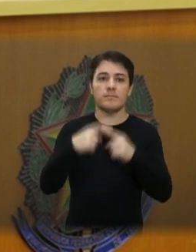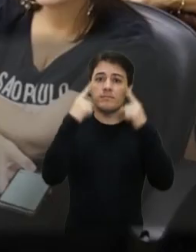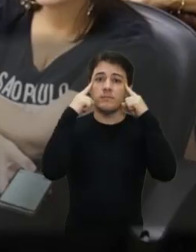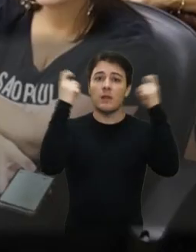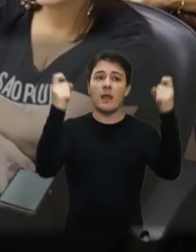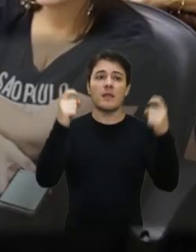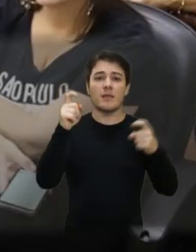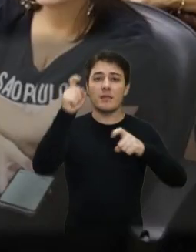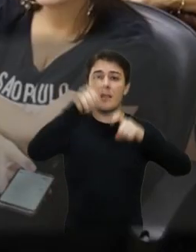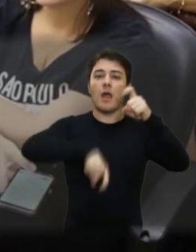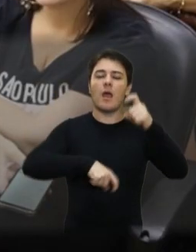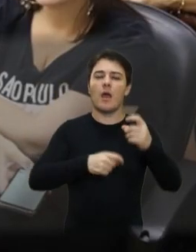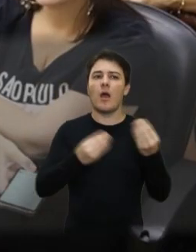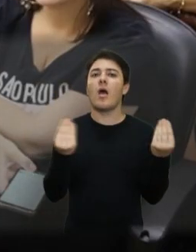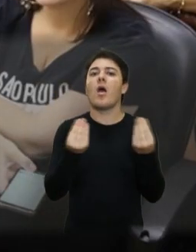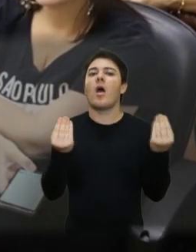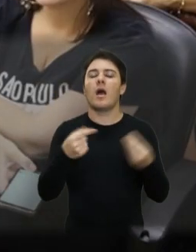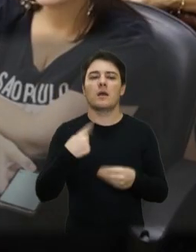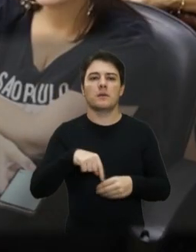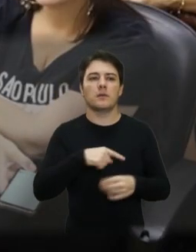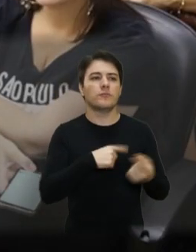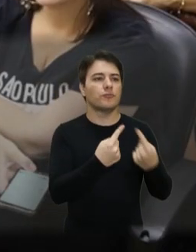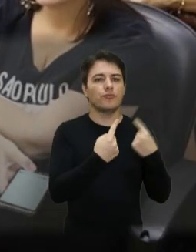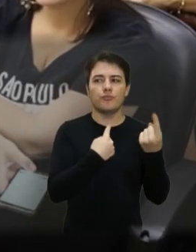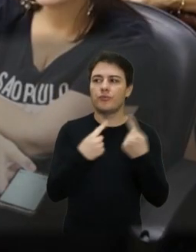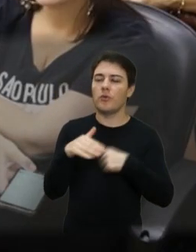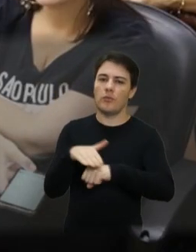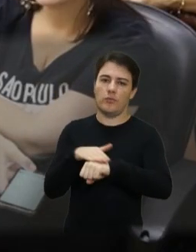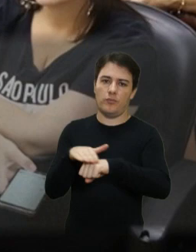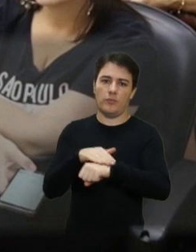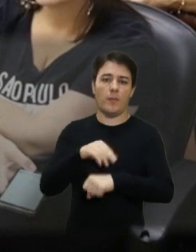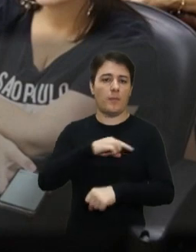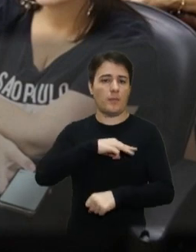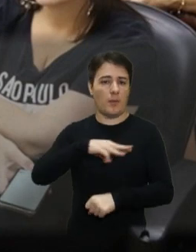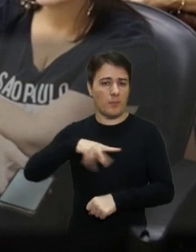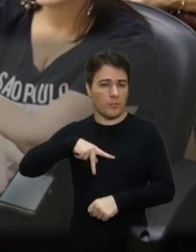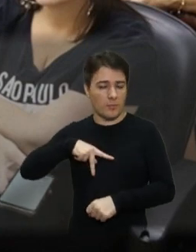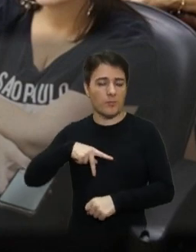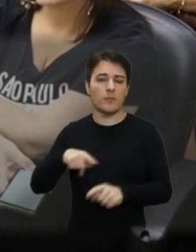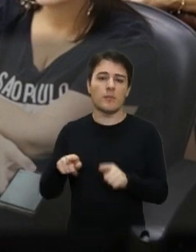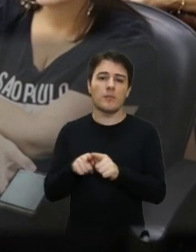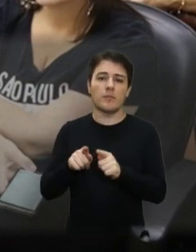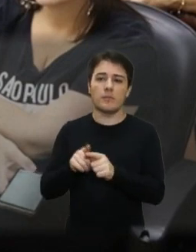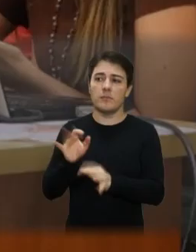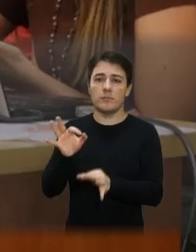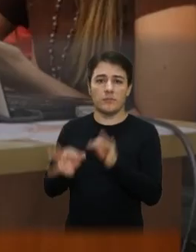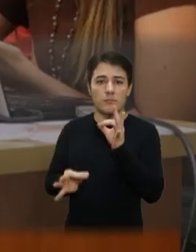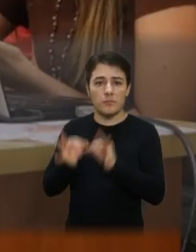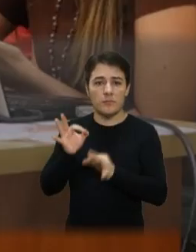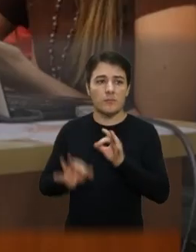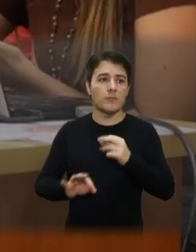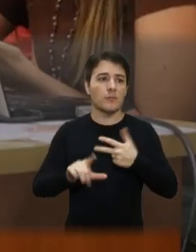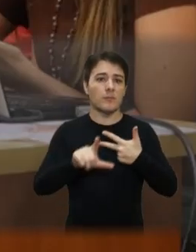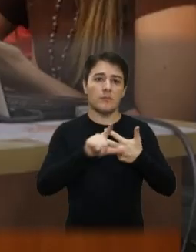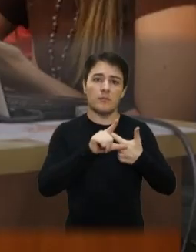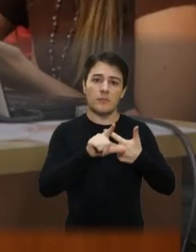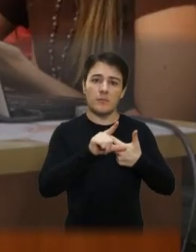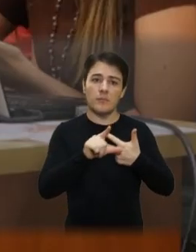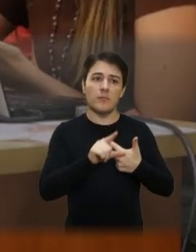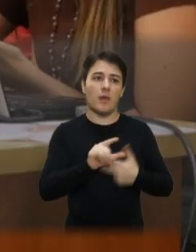saber como a gente se posiciona e articula os setores Esse foi o principal ministério público e ao poder judiciário o poder legislativo